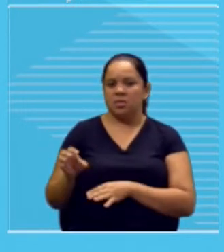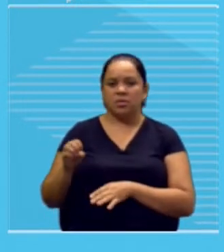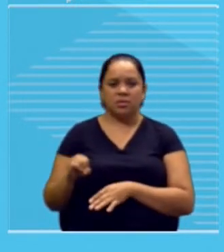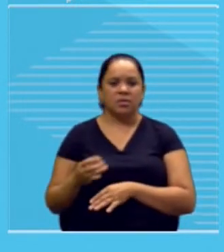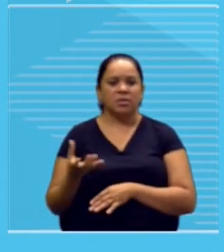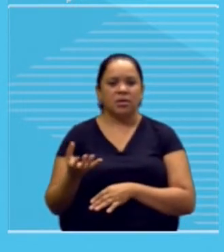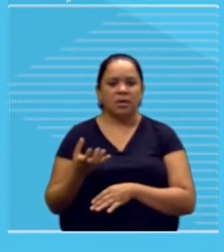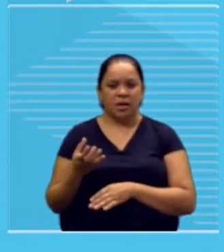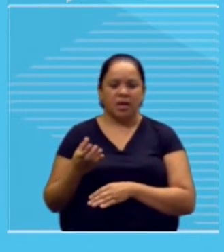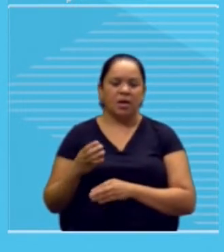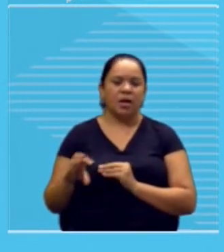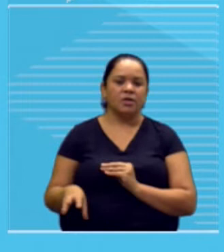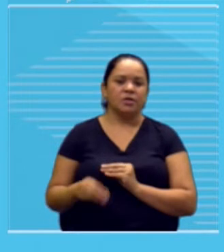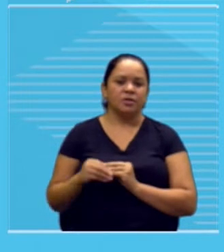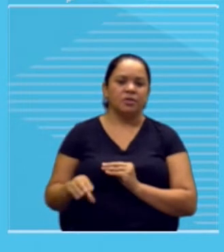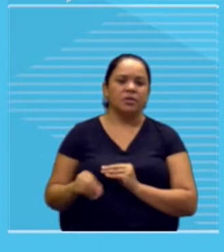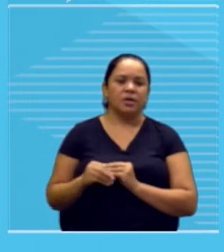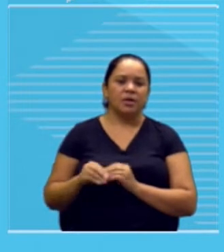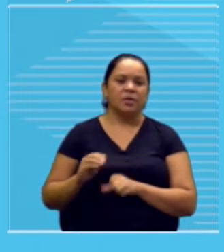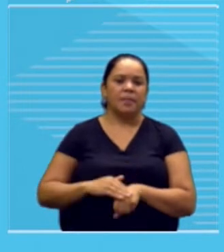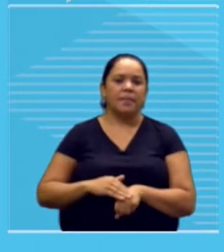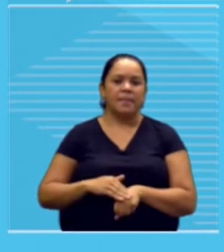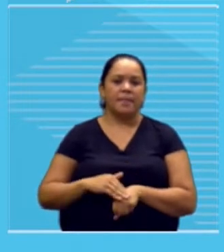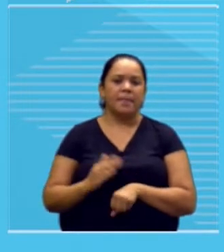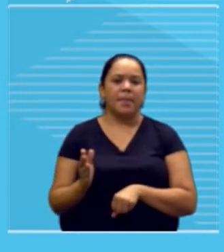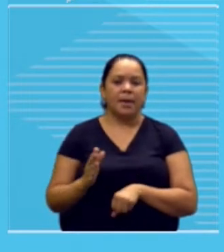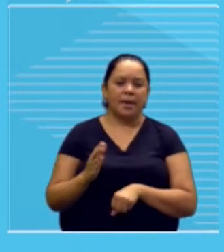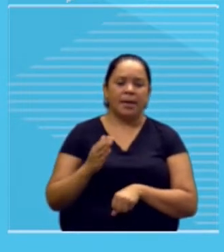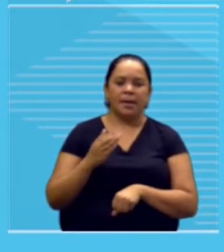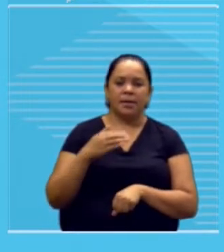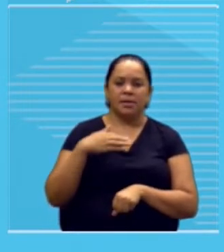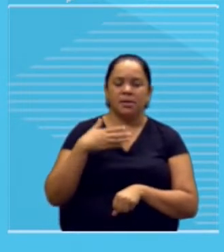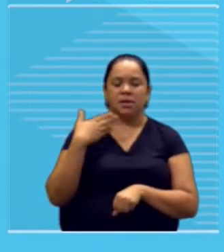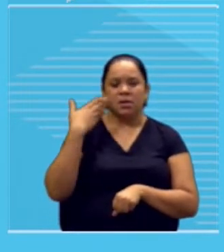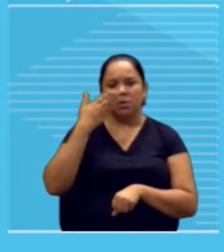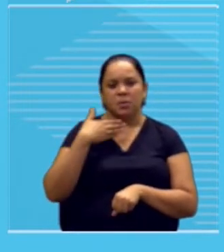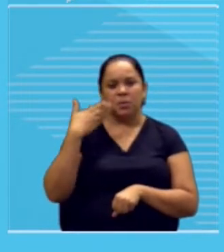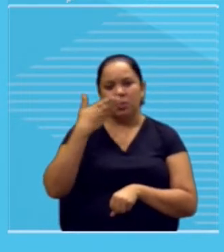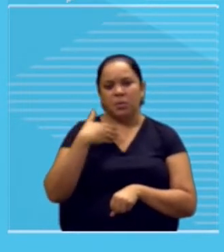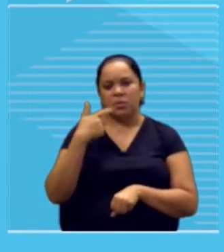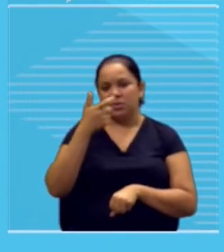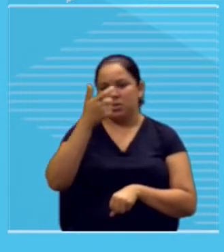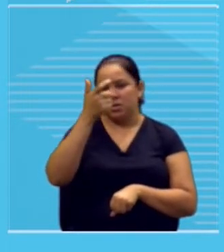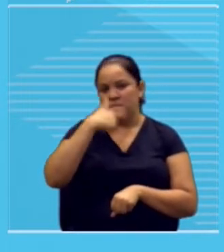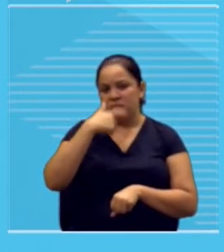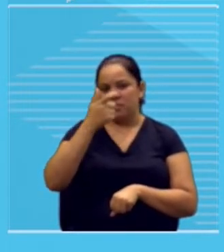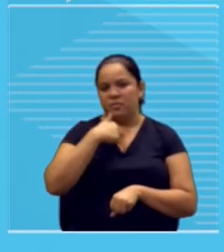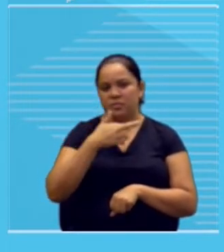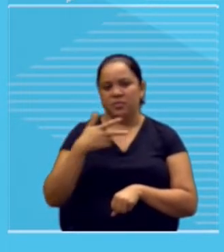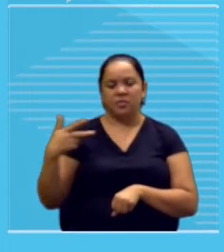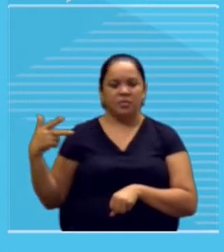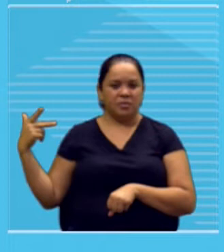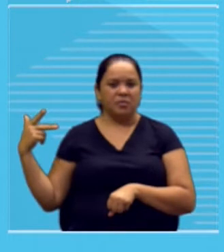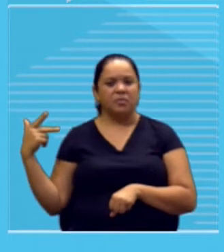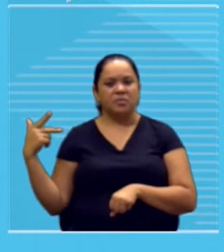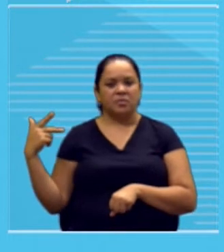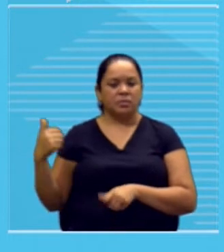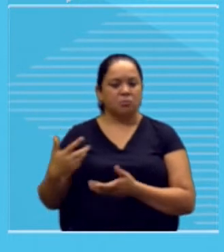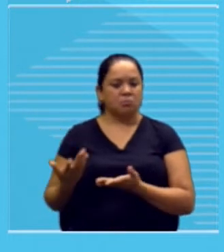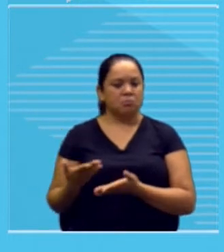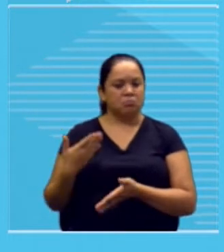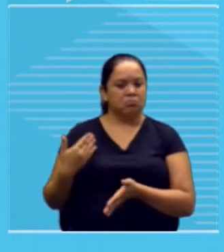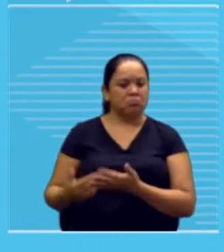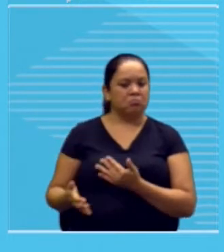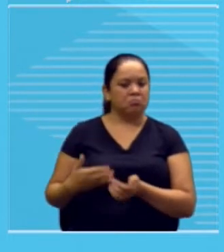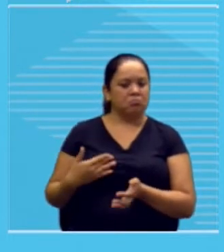mas mel como a gente viu aí o que quiser adicionar mais alguma fruta que já tem lá na sua geladeira aí é com você mas